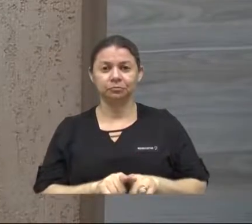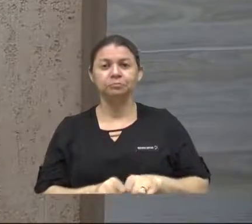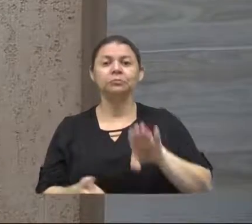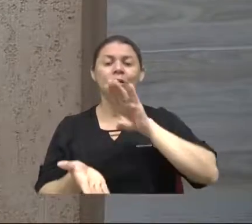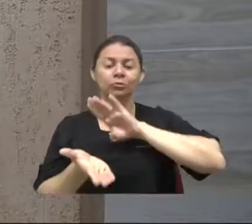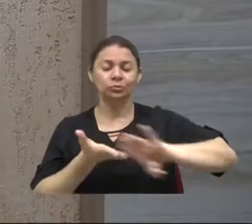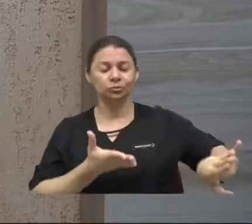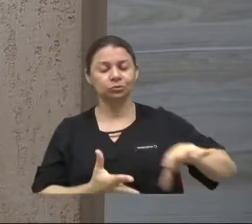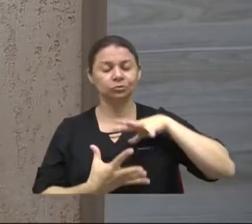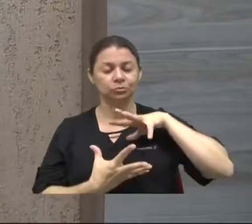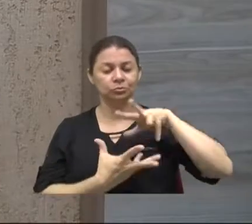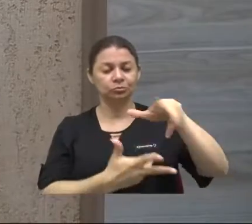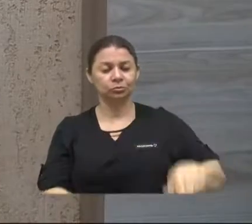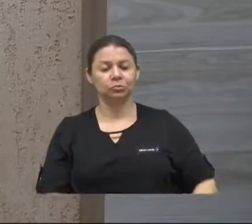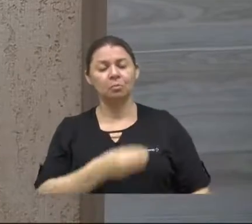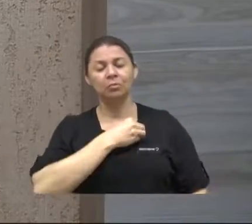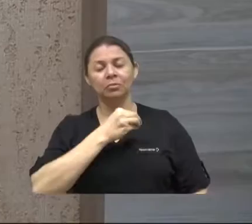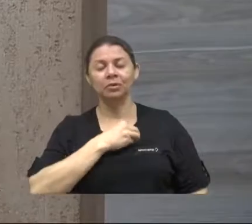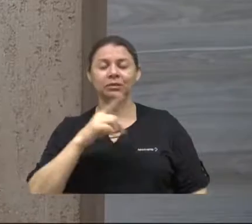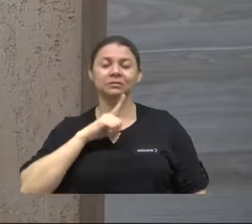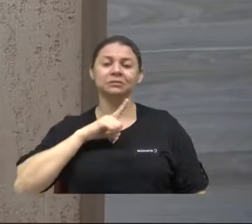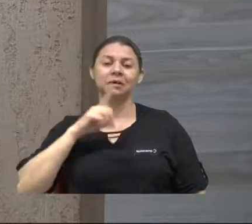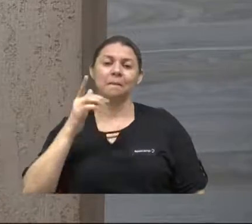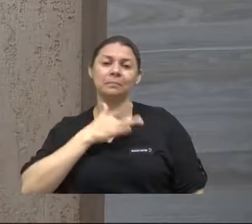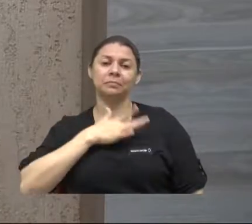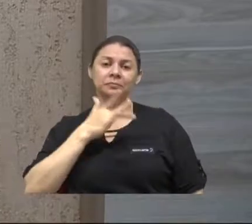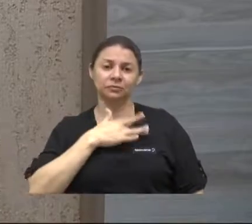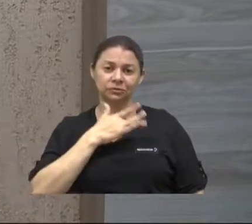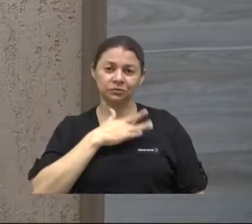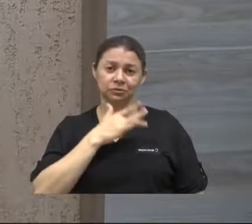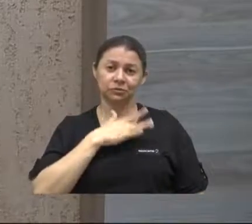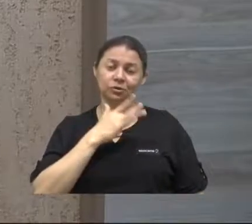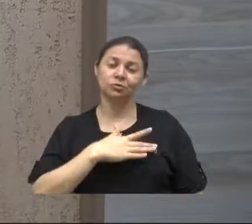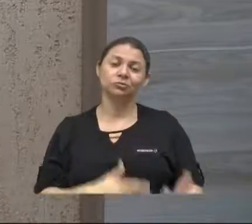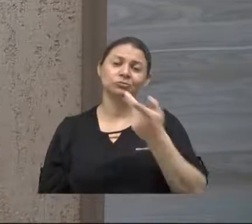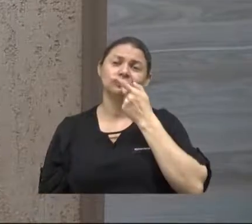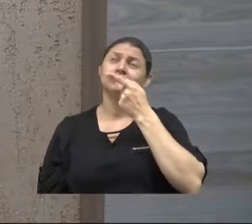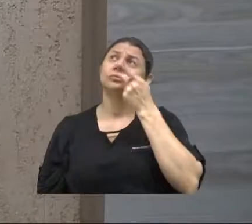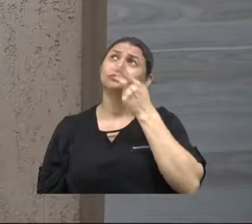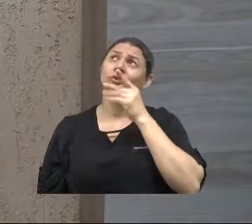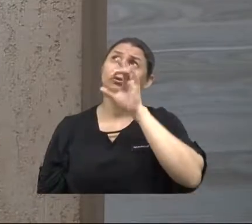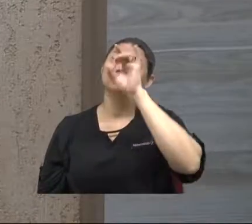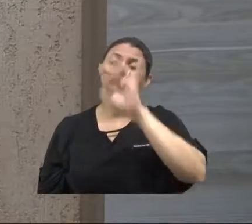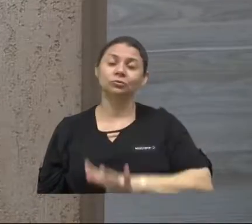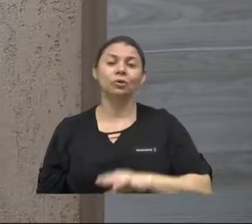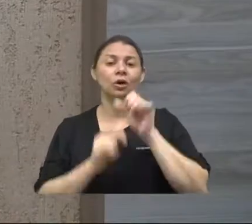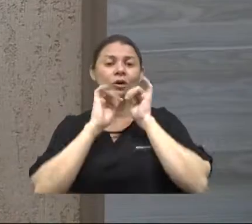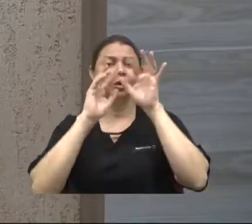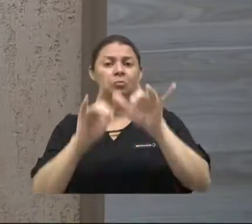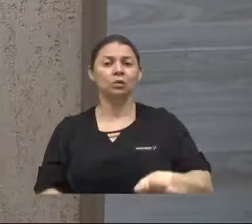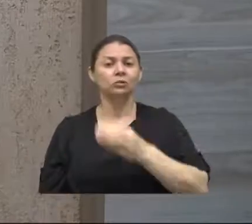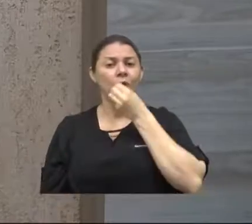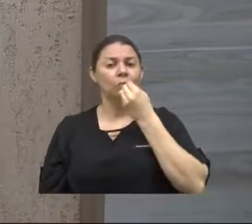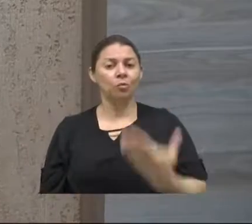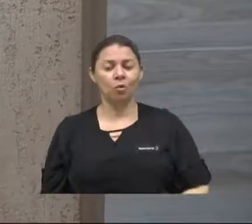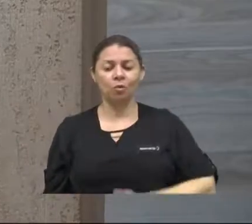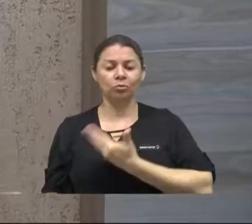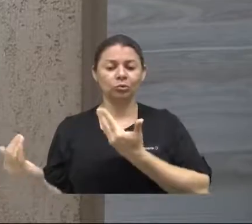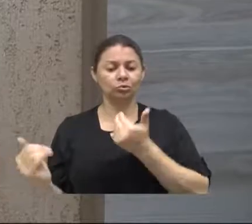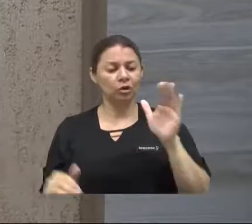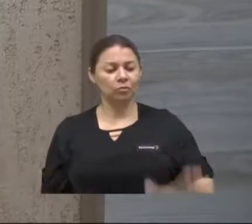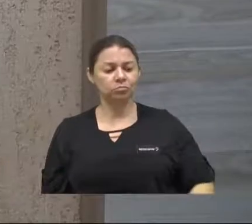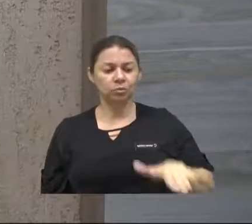de benignidade e misericórdia, que farta a sua boca de bens e de sorte que a tua mocidade se renova como a